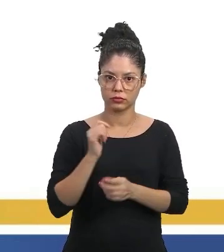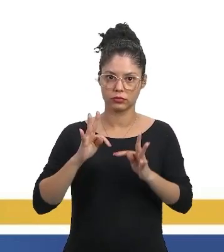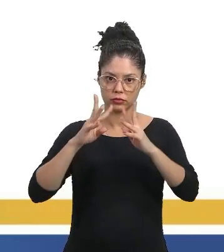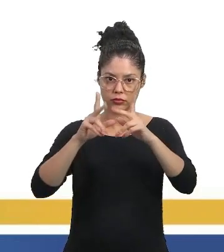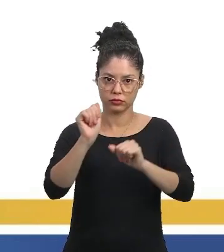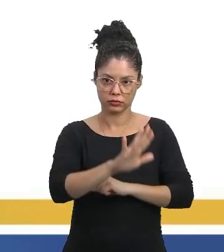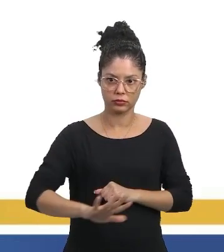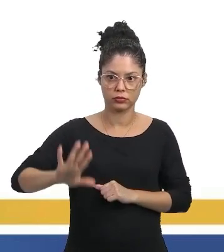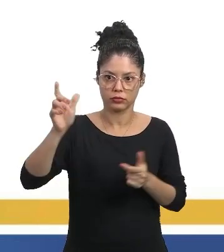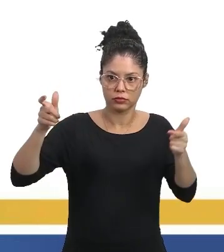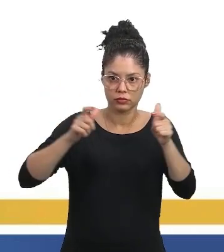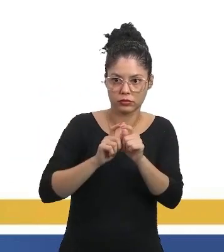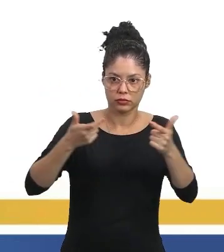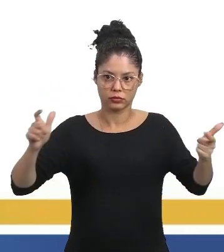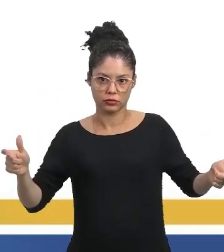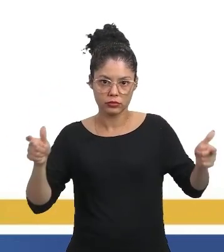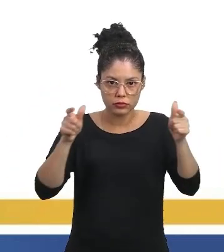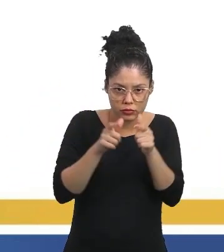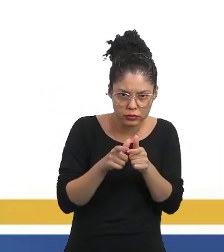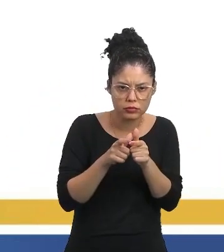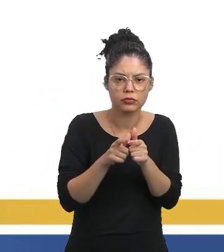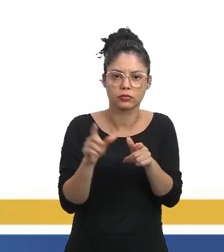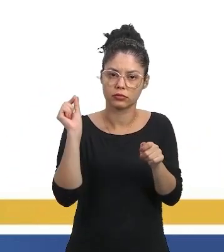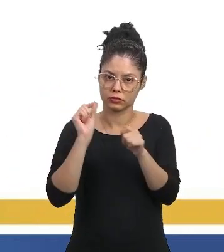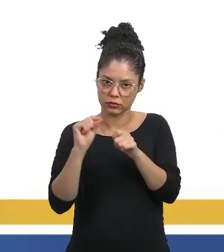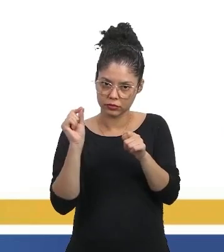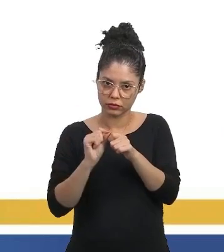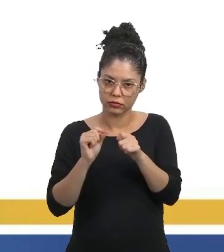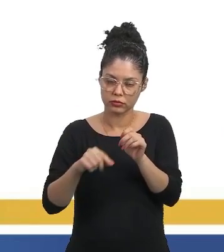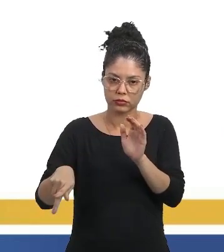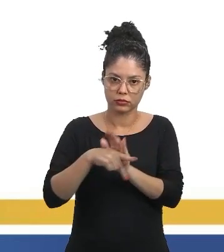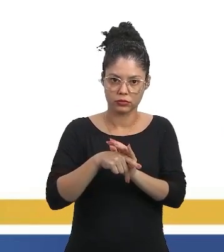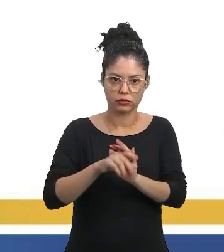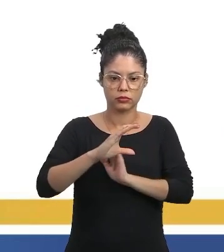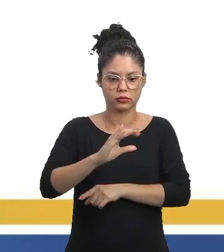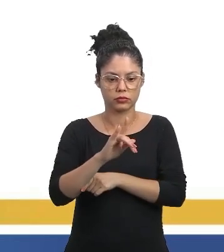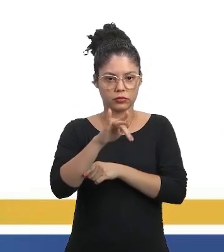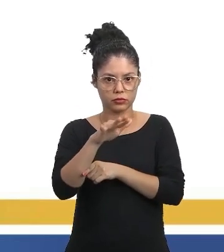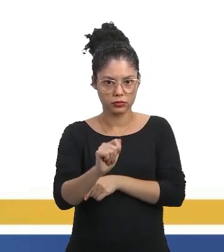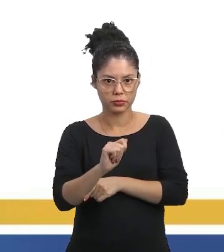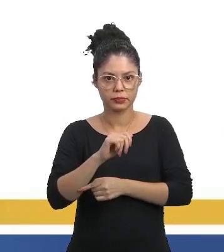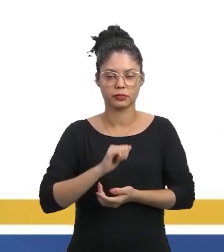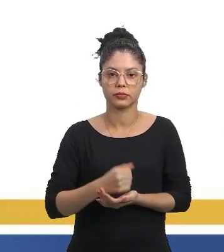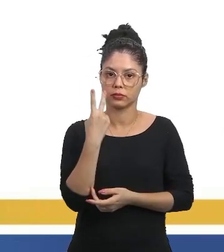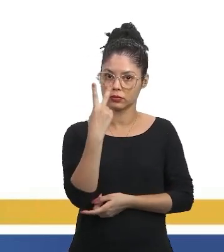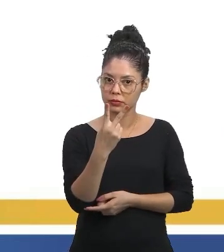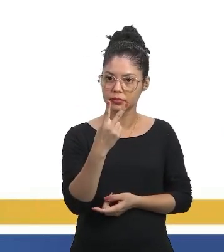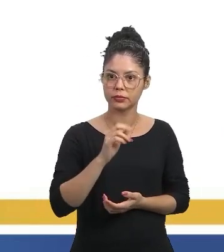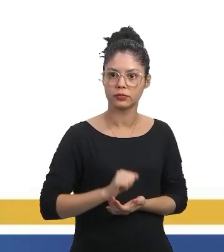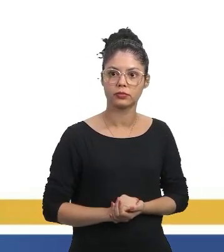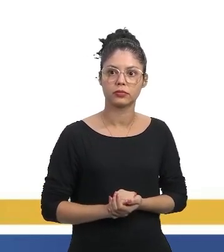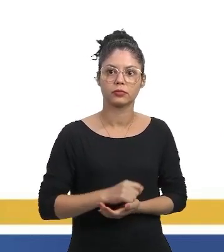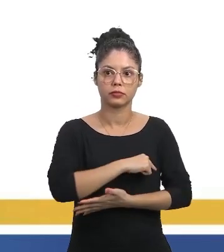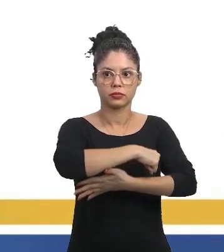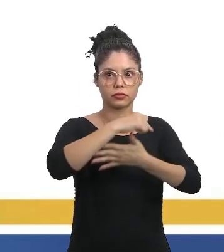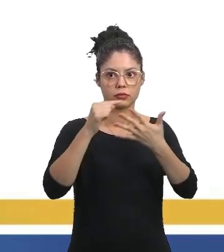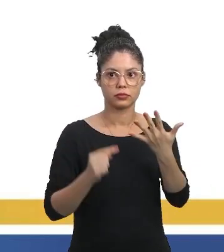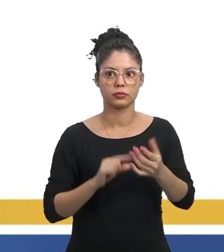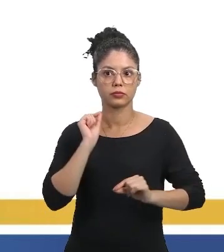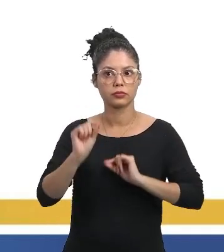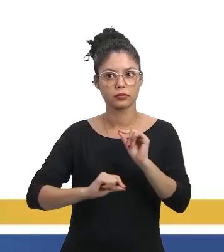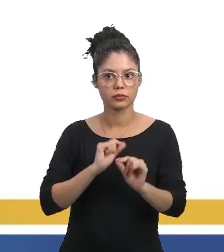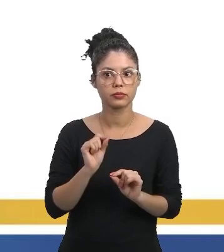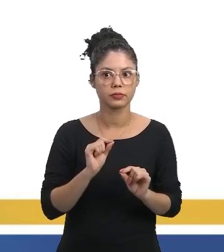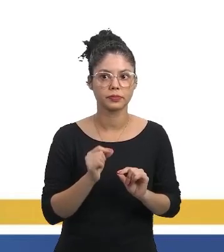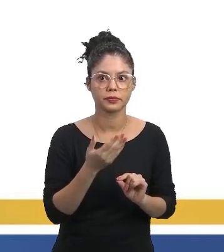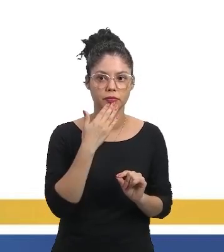inteiros pequenos para formar compostos. Então, são os 5 postulados que eu apresentei para vocês na aula de hoje. E o